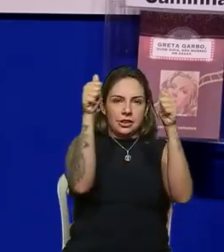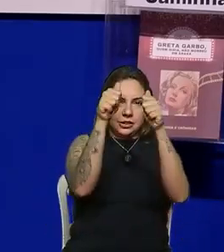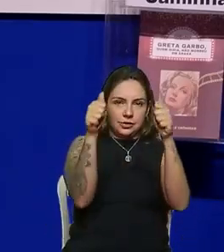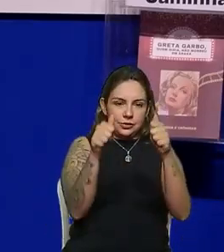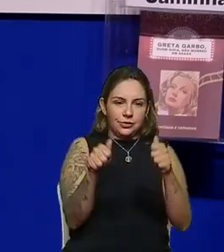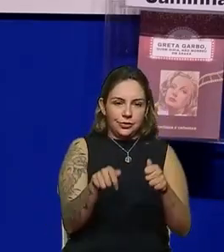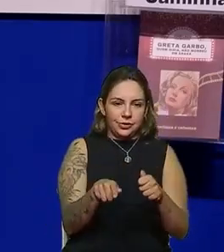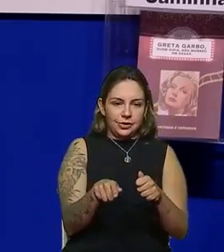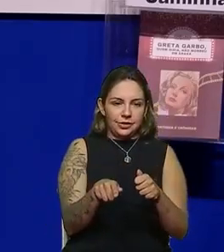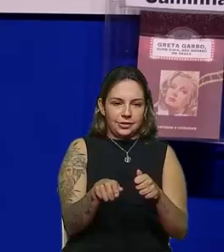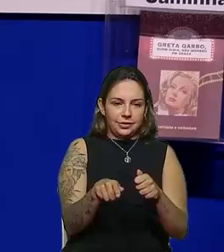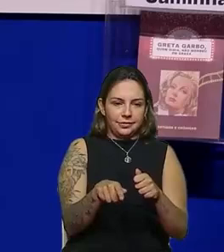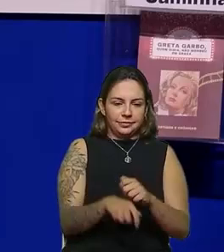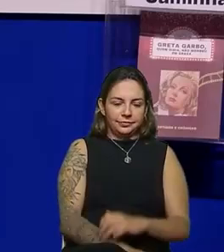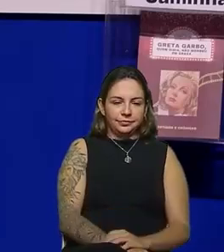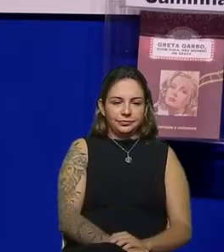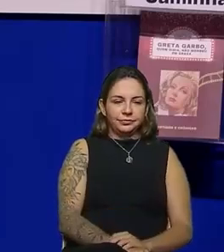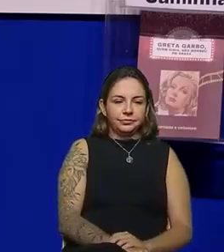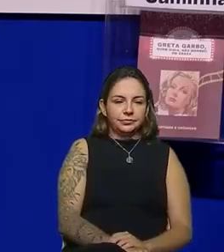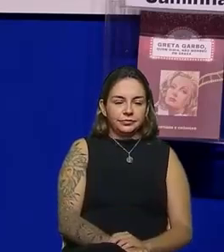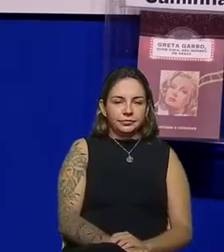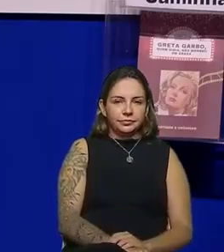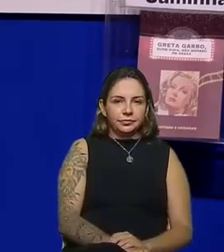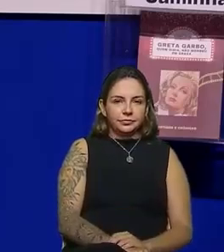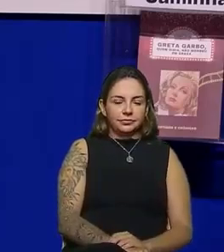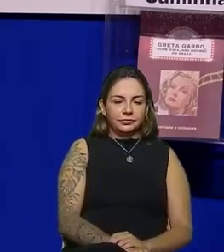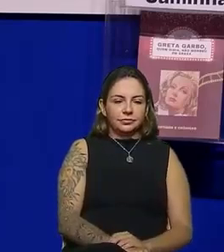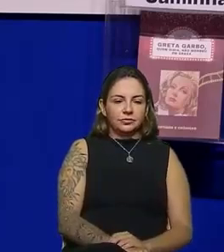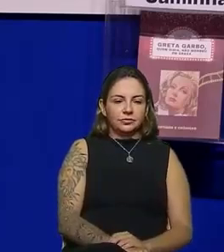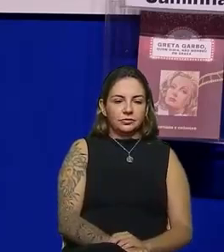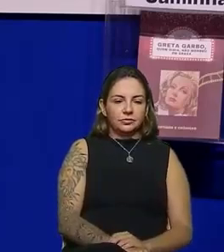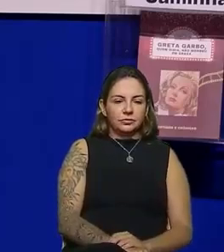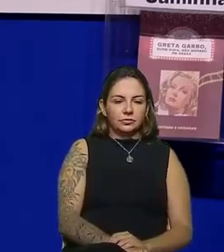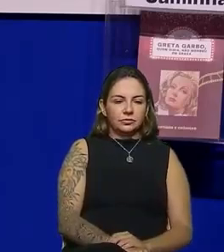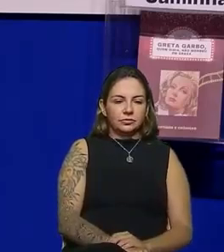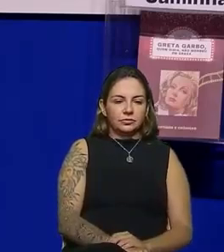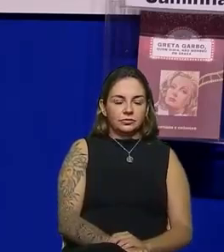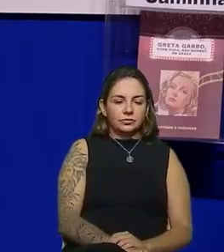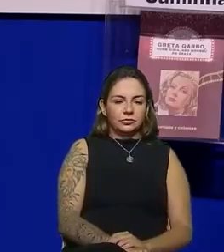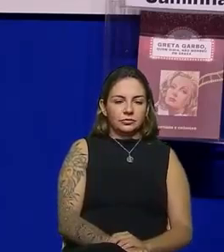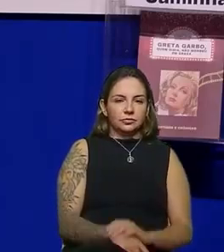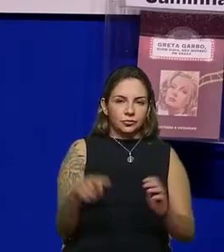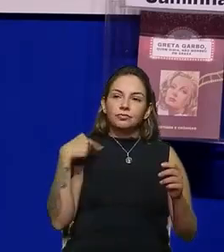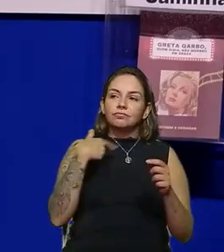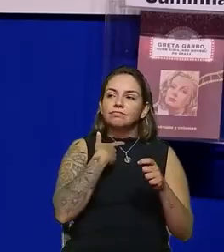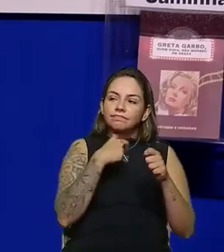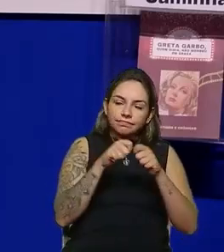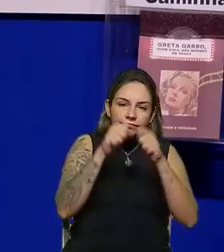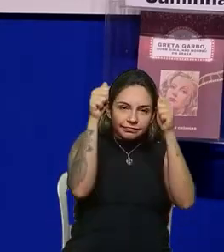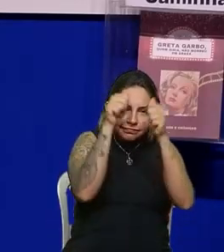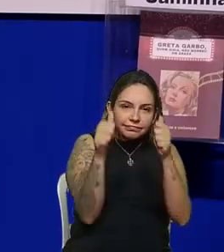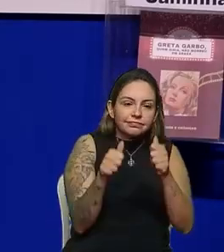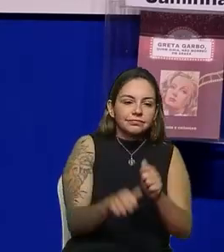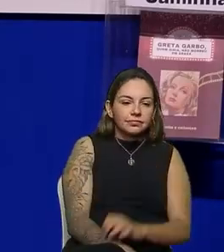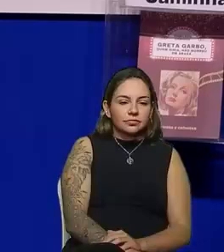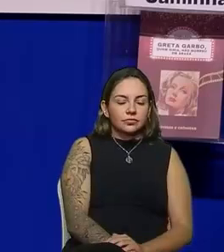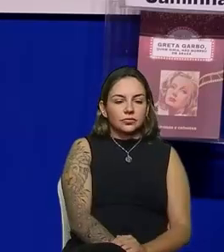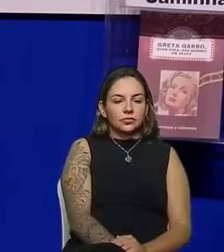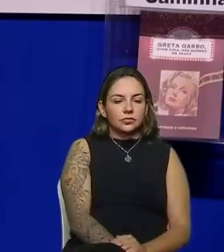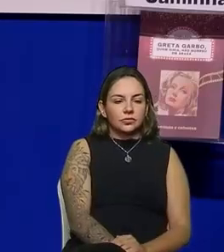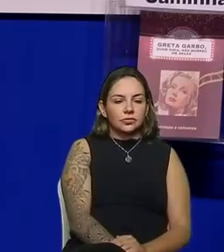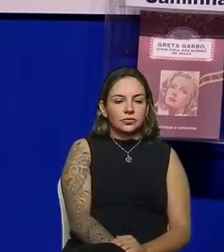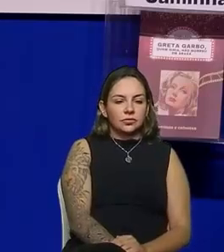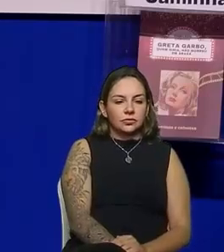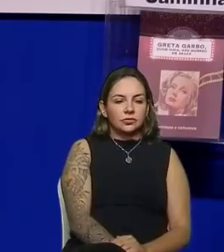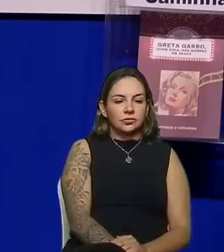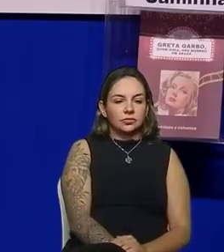pedra-sabão, como o Aleijadinho, não com a beleza e o talento que o Aleijadinho teve, essa obra magnífica. ele